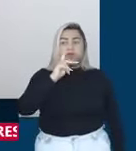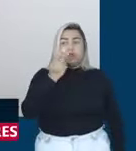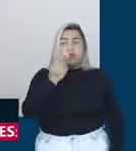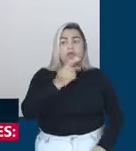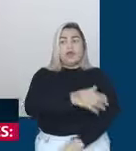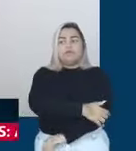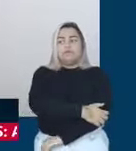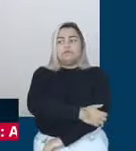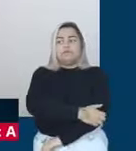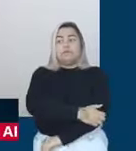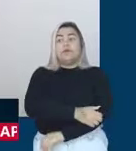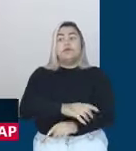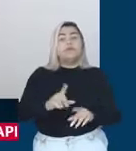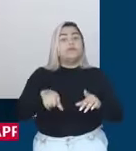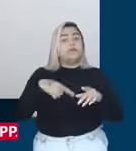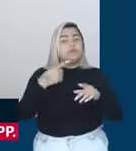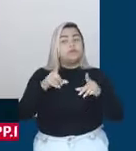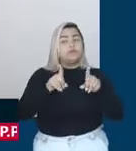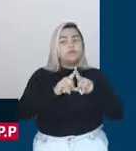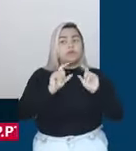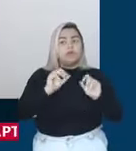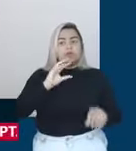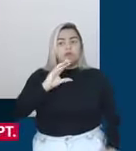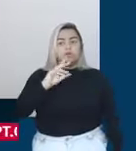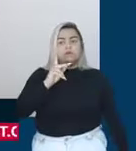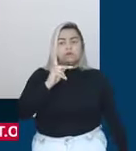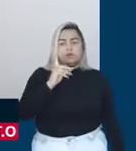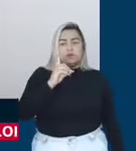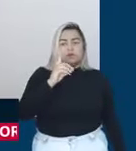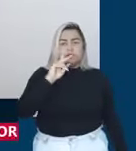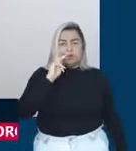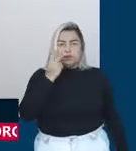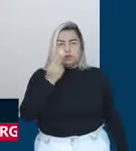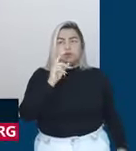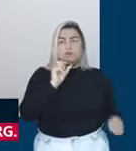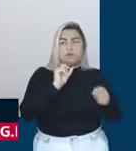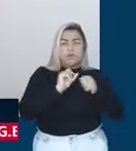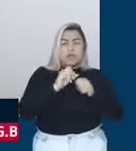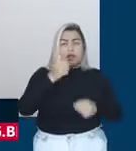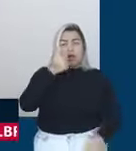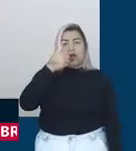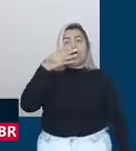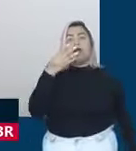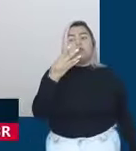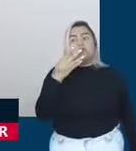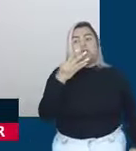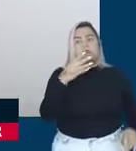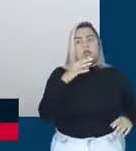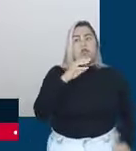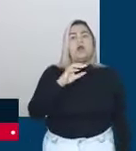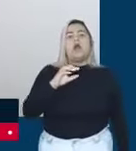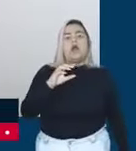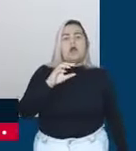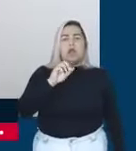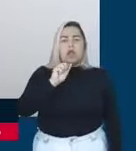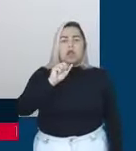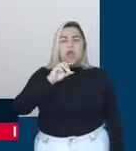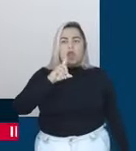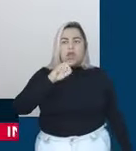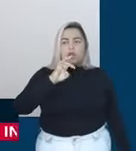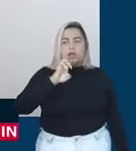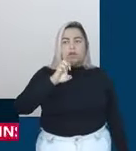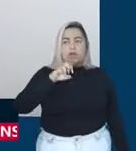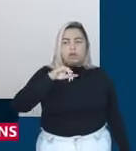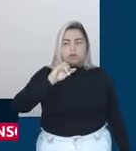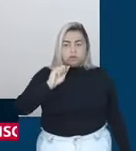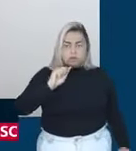que eu assumi, a CDH realizou 14 audiências públicas nesses poucos meses,